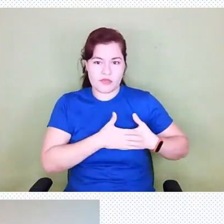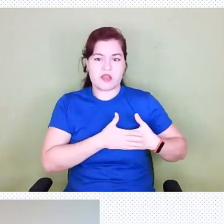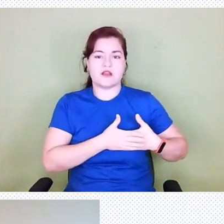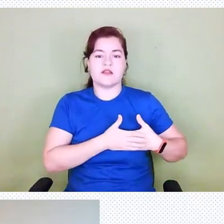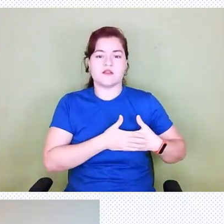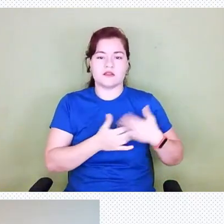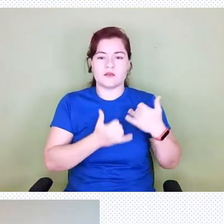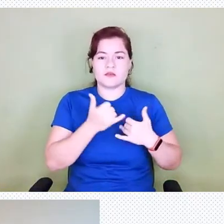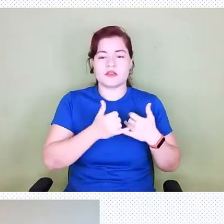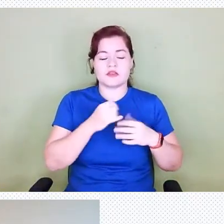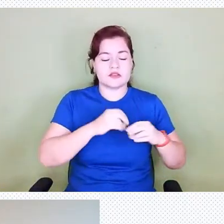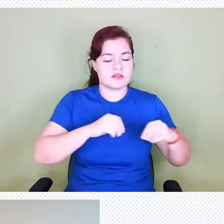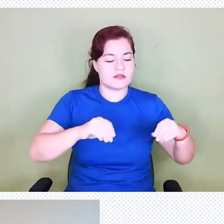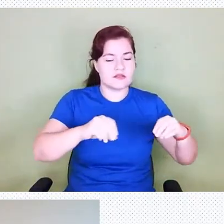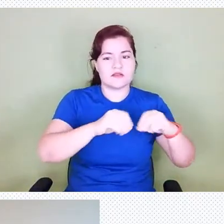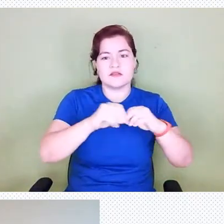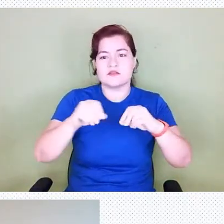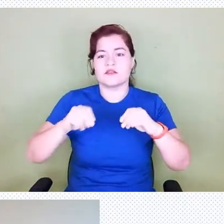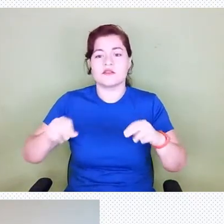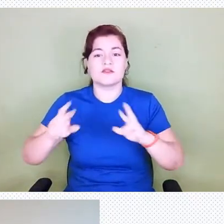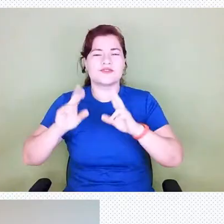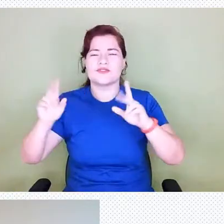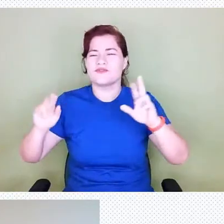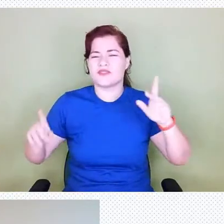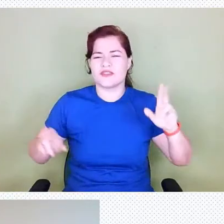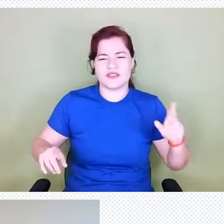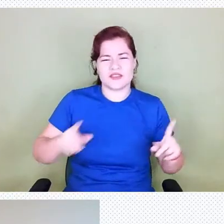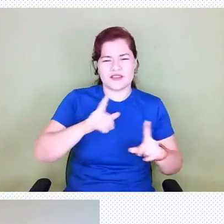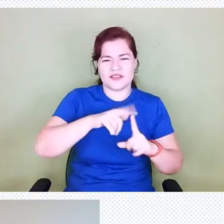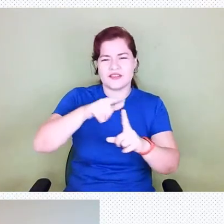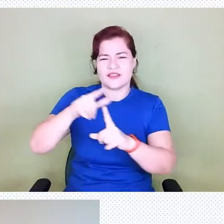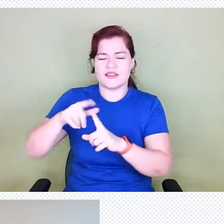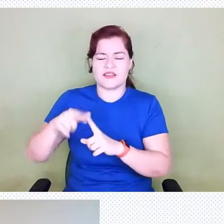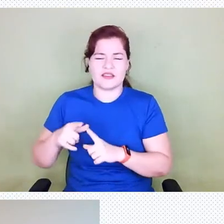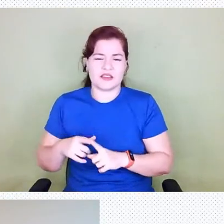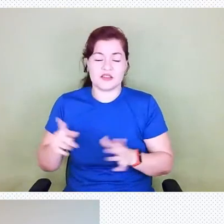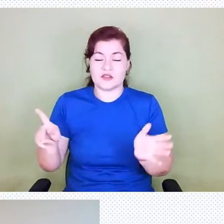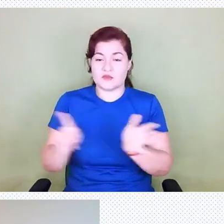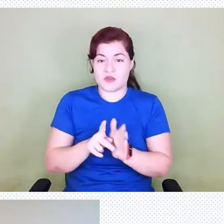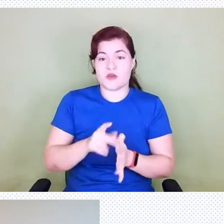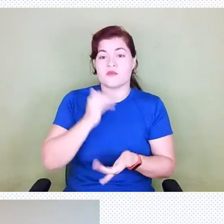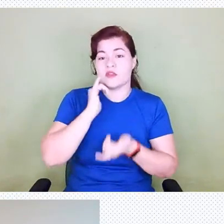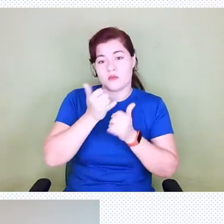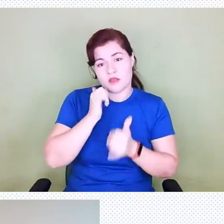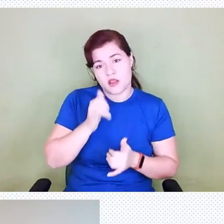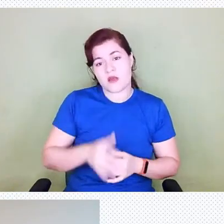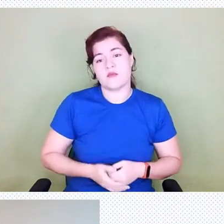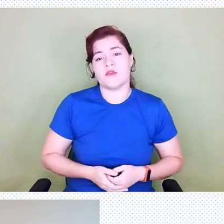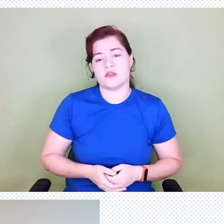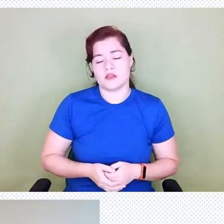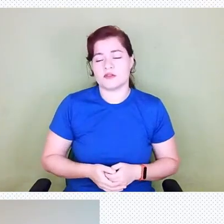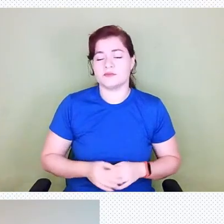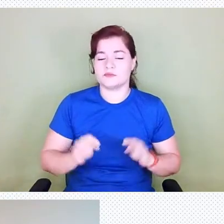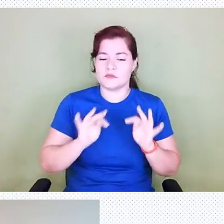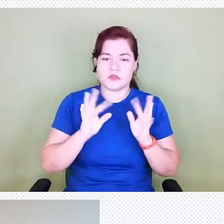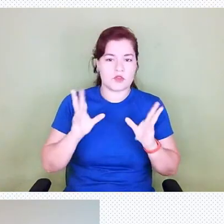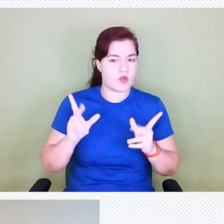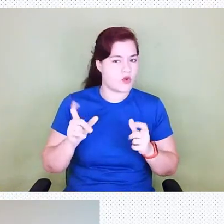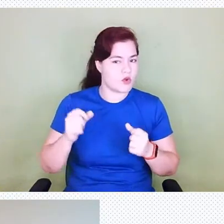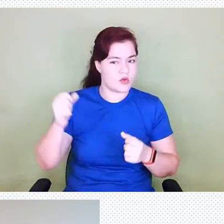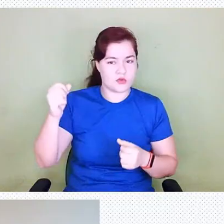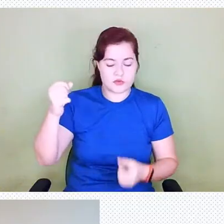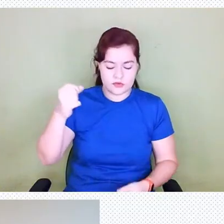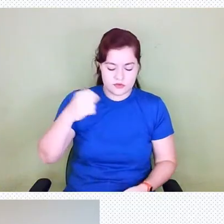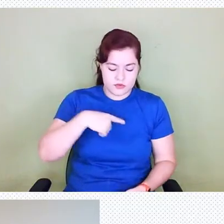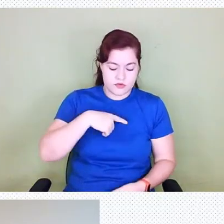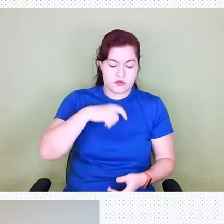os diferentes solos, né, do solo infértil da parábola. E todos receberam a mesma